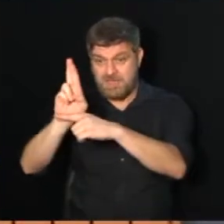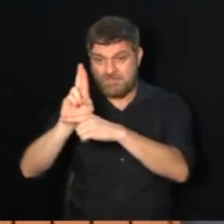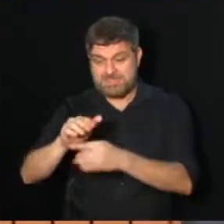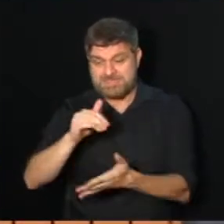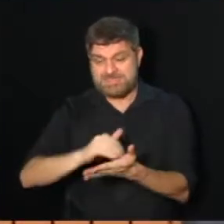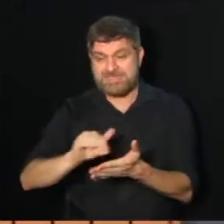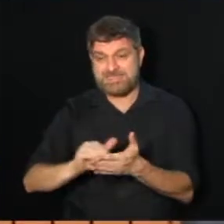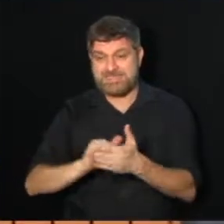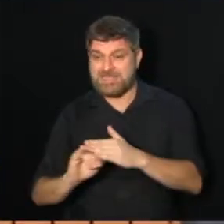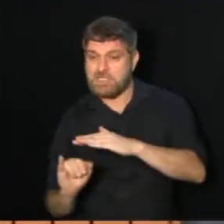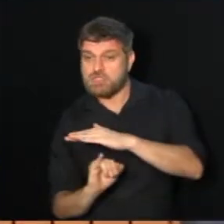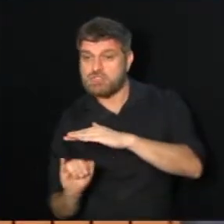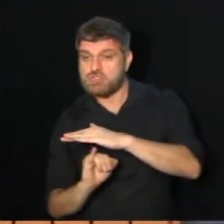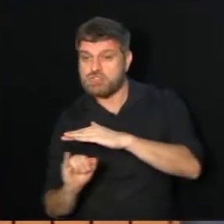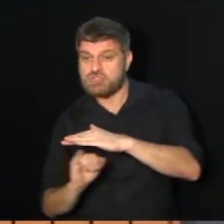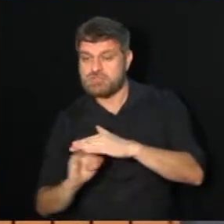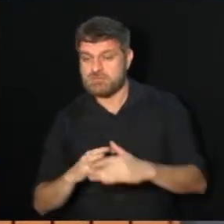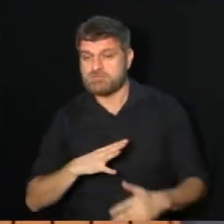de Campinas.